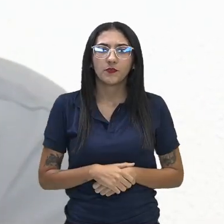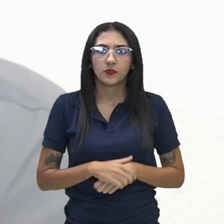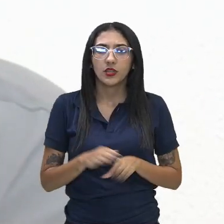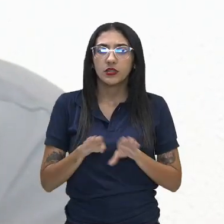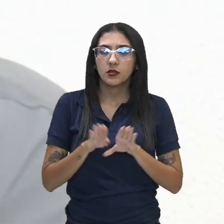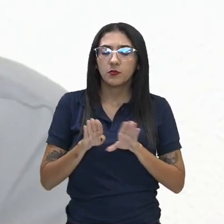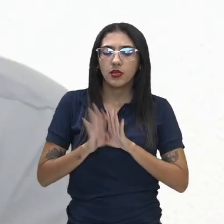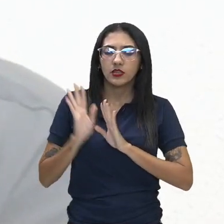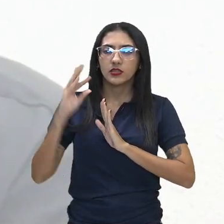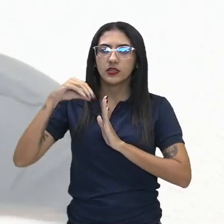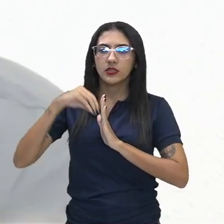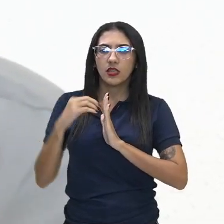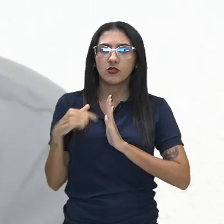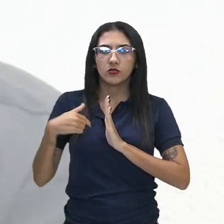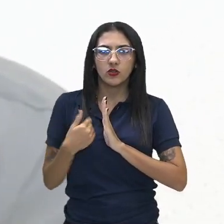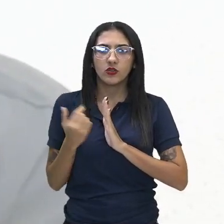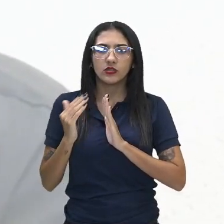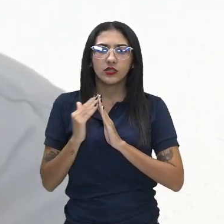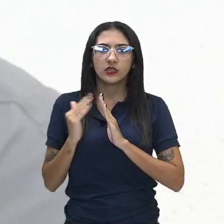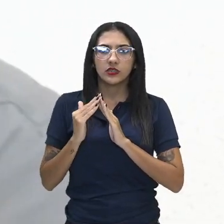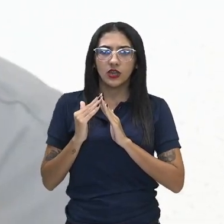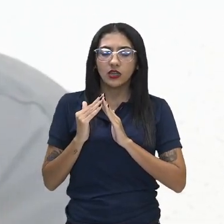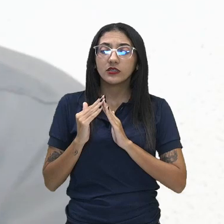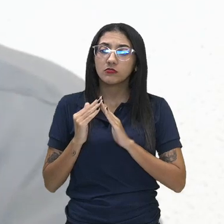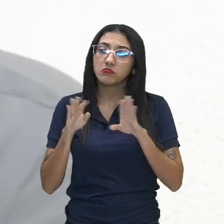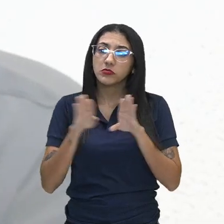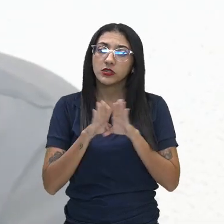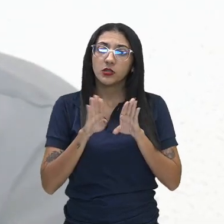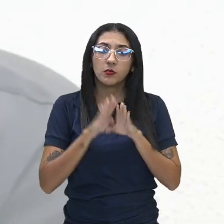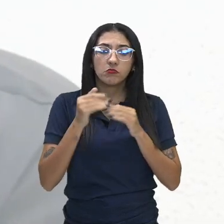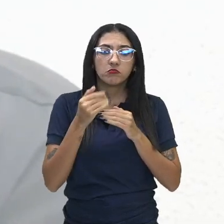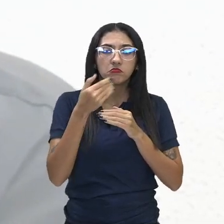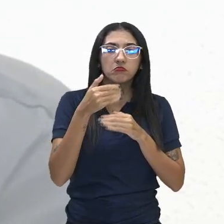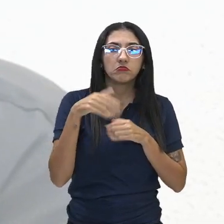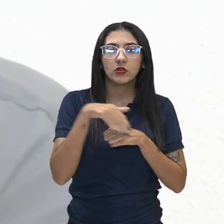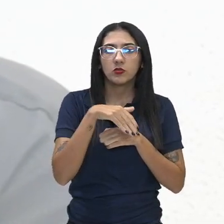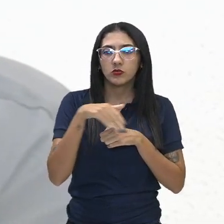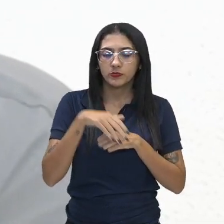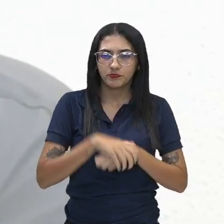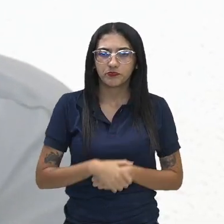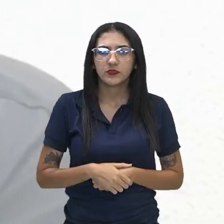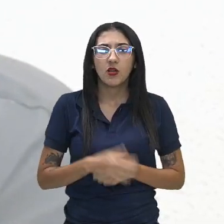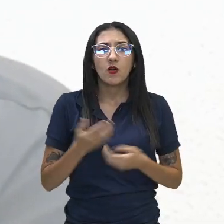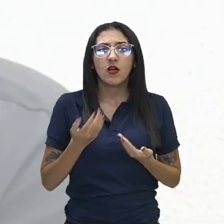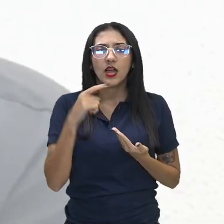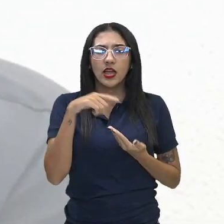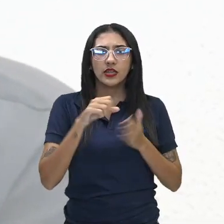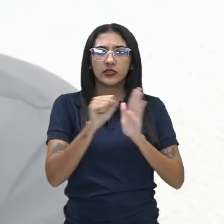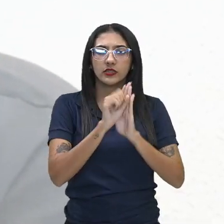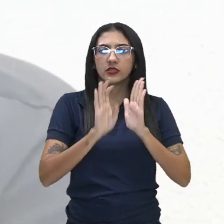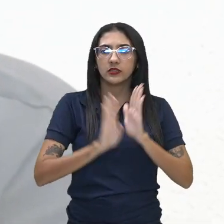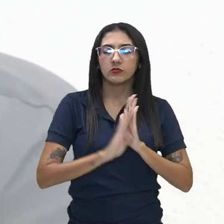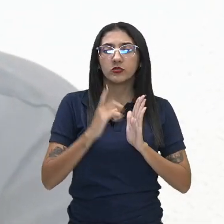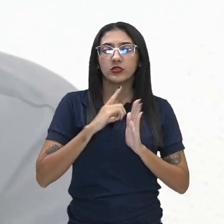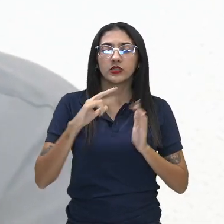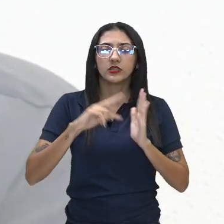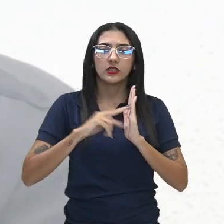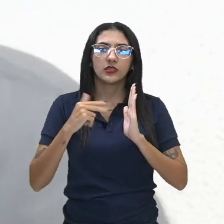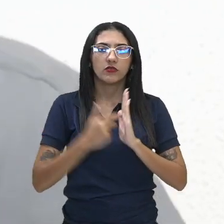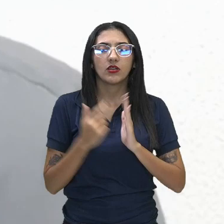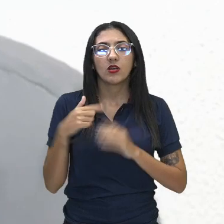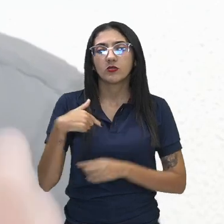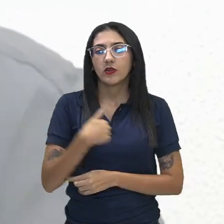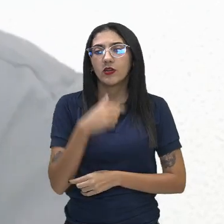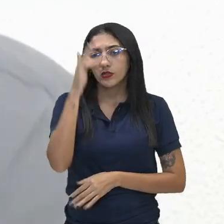nossas casas. E não apenas dentro das casas, mas também nas ruas. Os símbolos, eles comunicam a nossa fé. Nesse sentido,